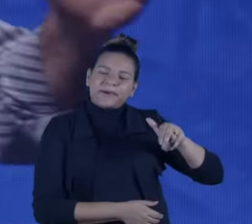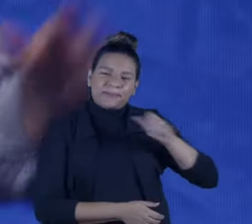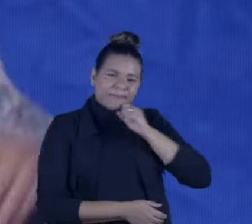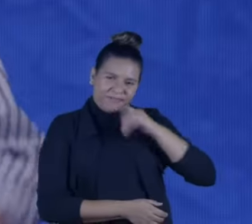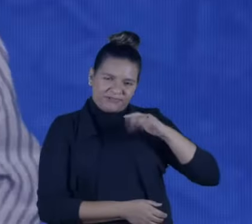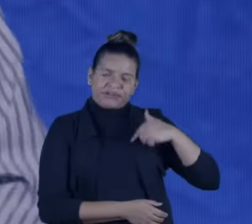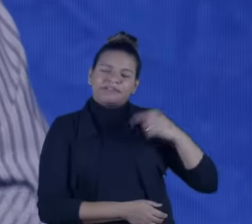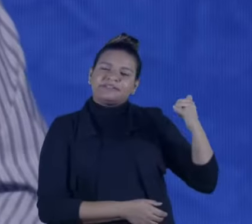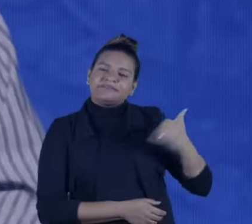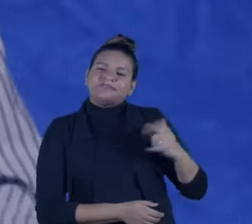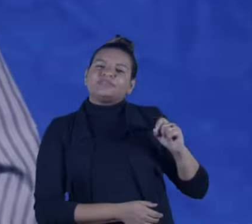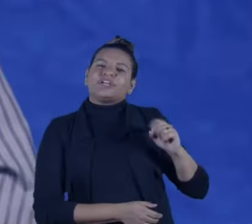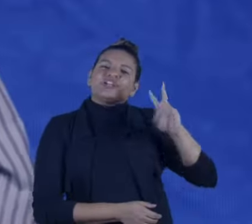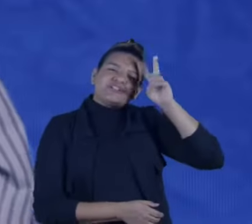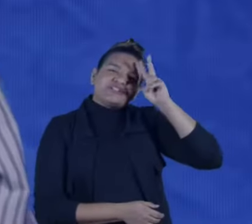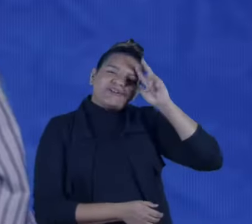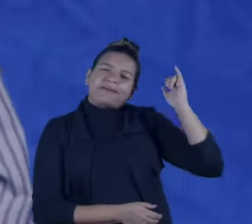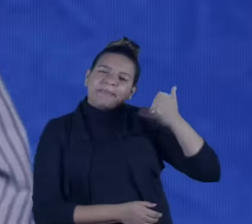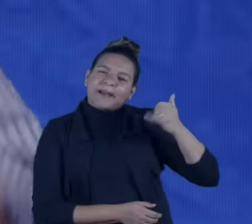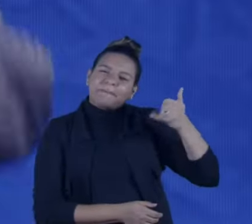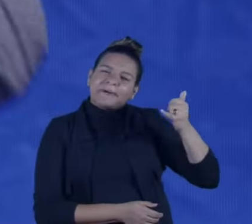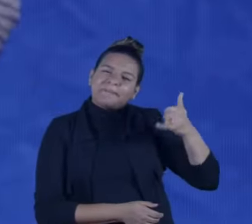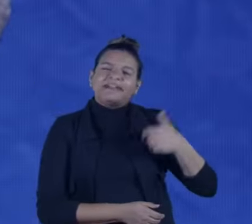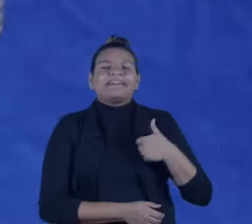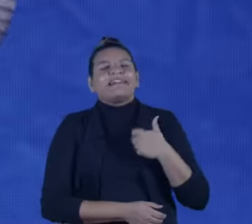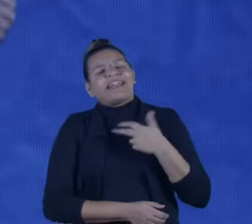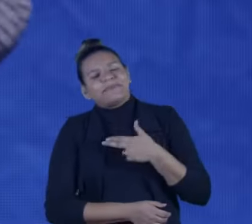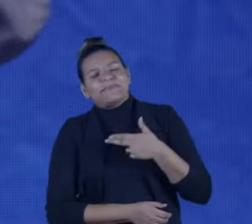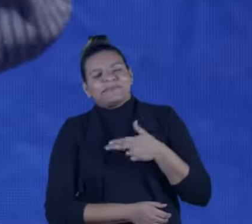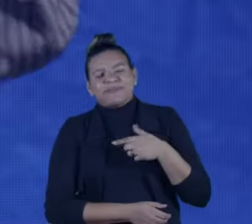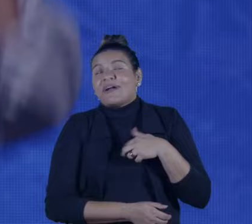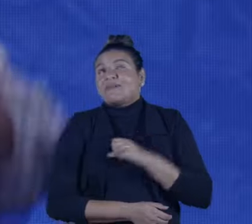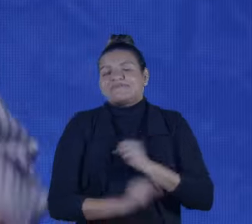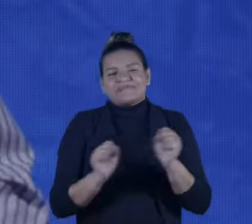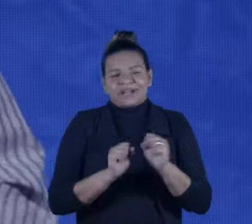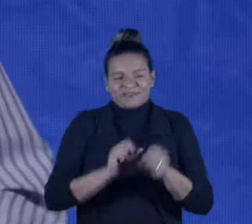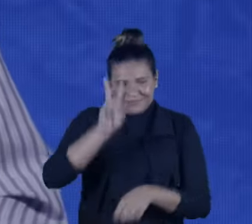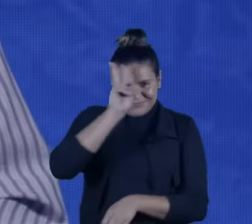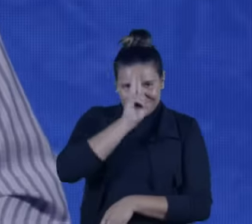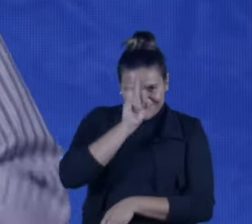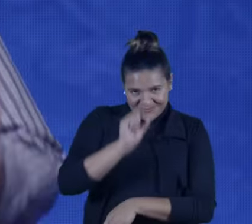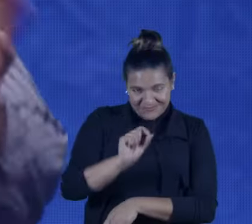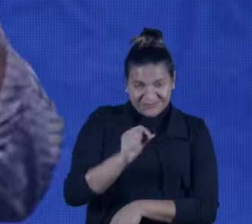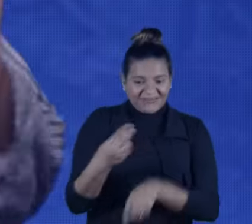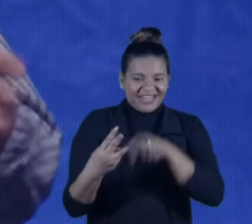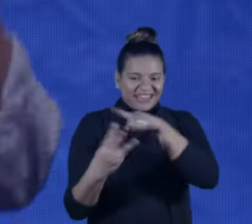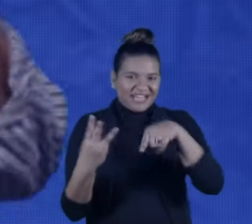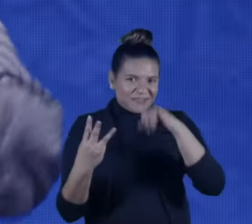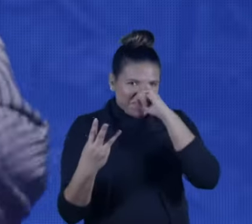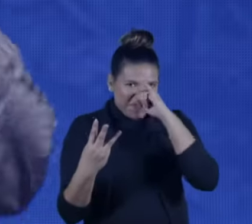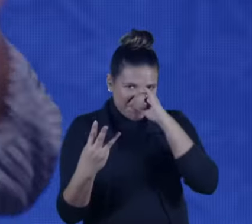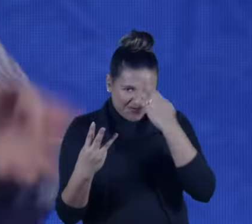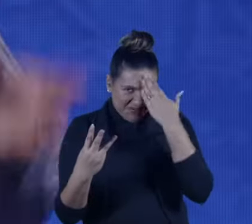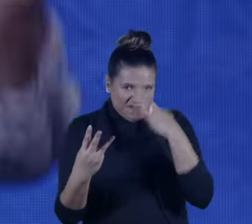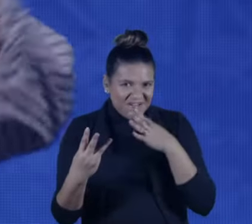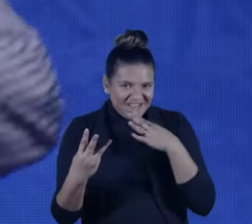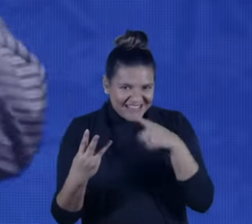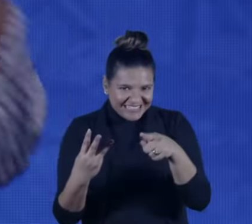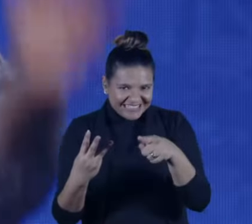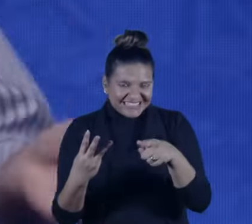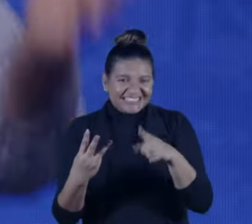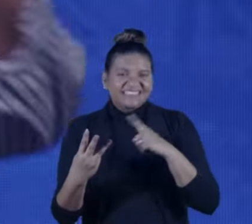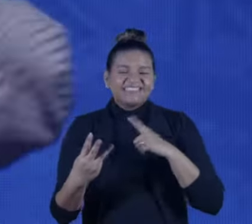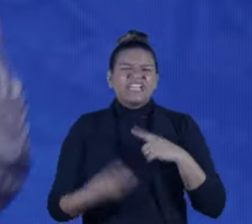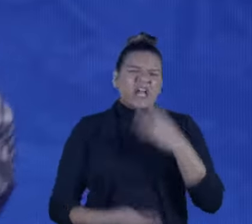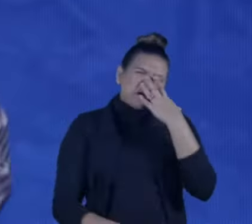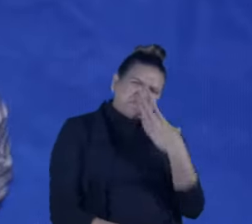que eu mais amava era a história dos três porquinhos. Quantos de vocês se lembram da história dos três porquinhos? Quem tem medo do lobo mau?